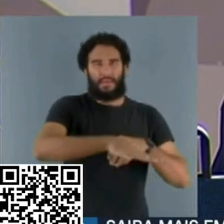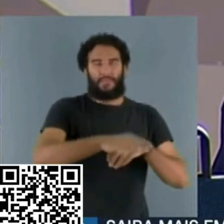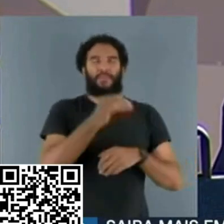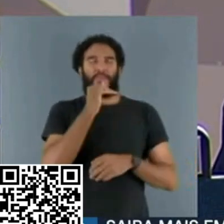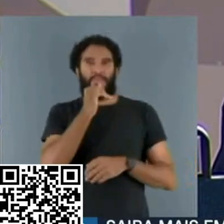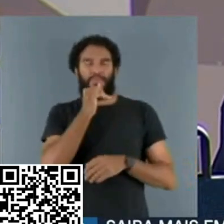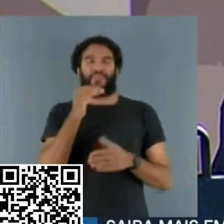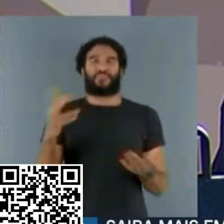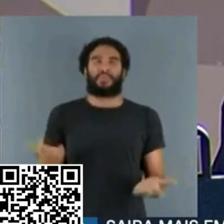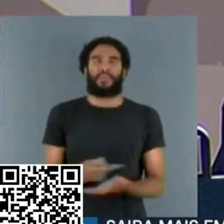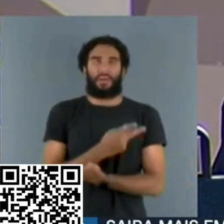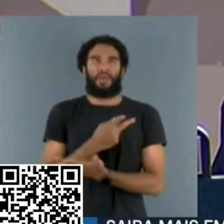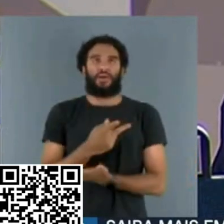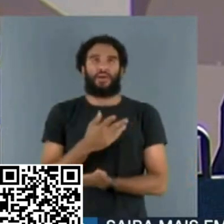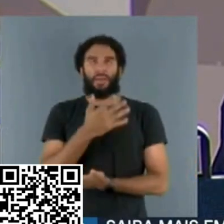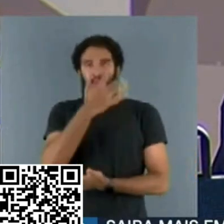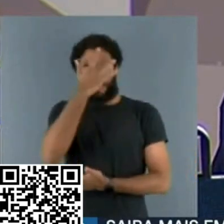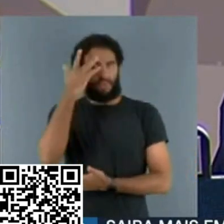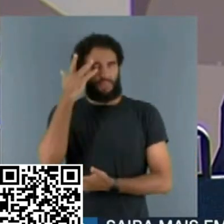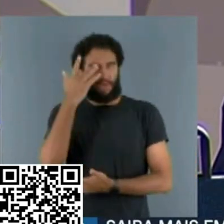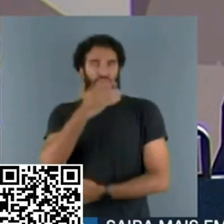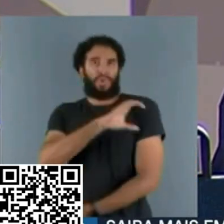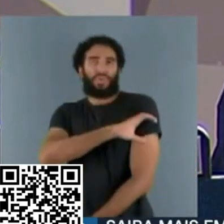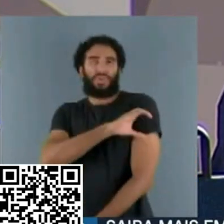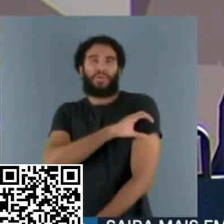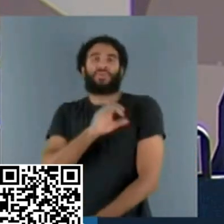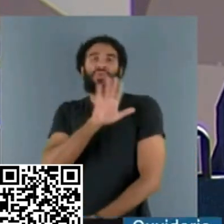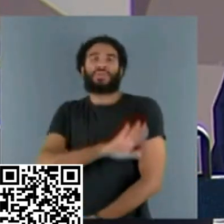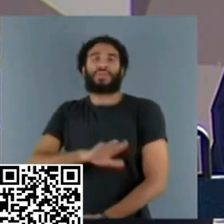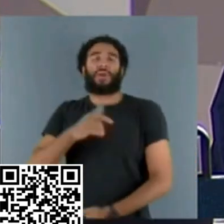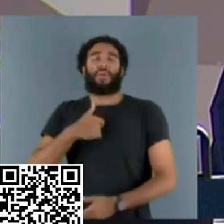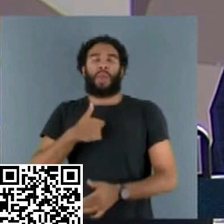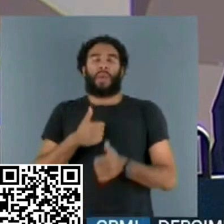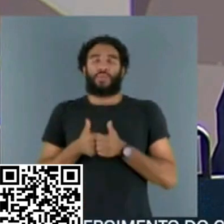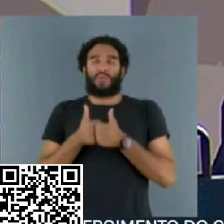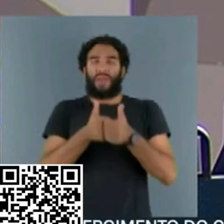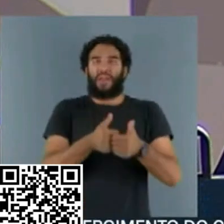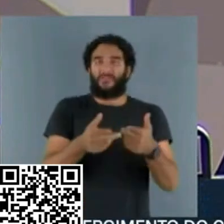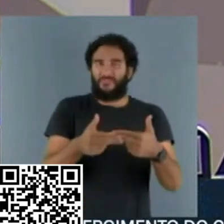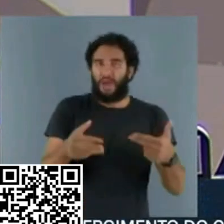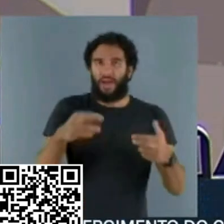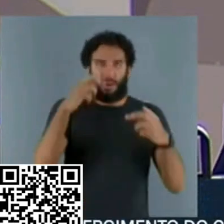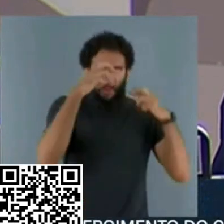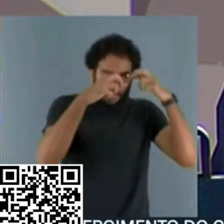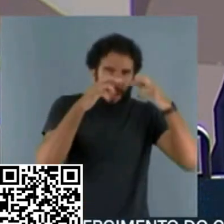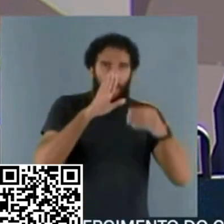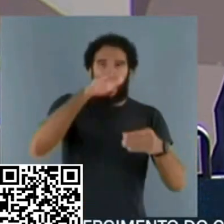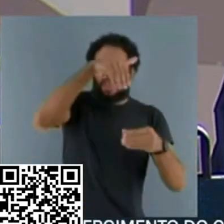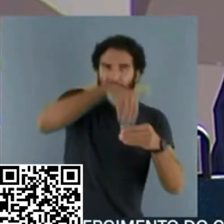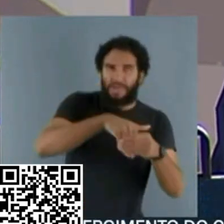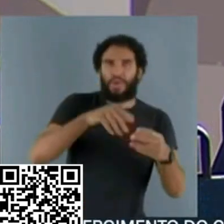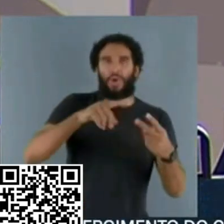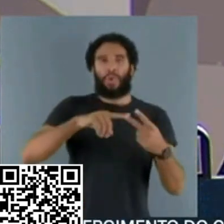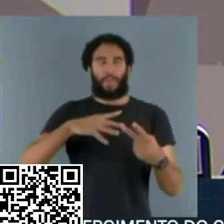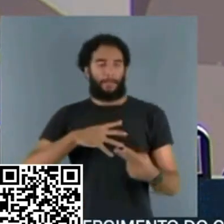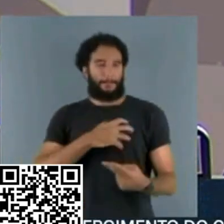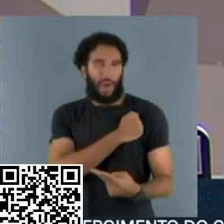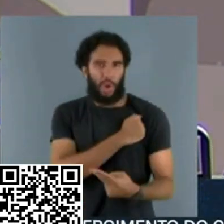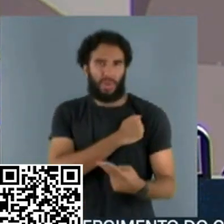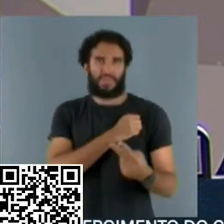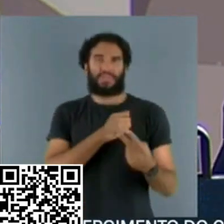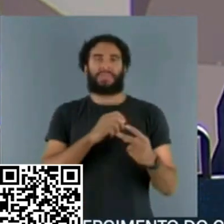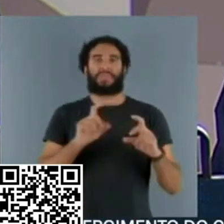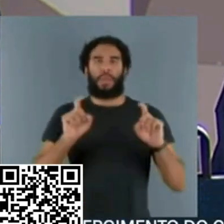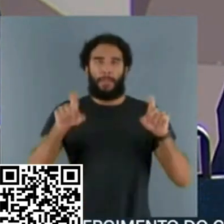é que, como comandante-geral, acompanhei no terreno várias operações, como eleições, 7 de setembro, posse, mas sempre